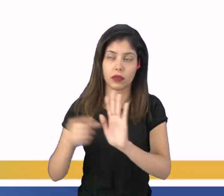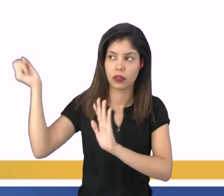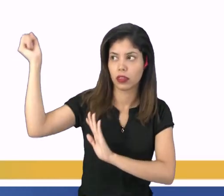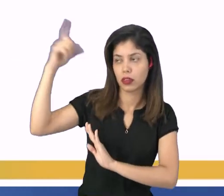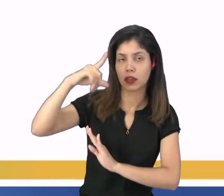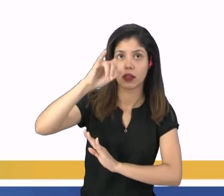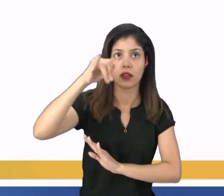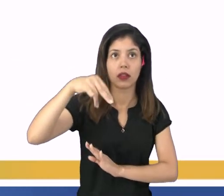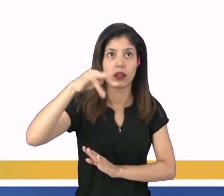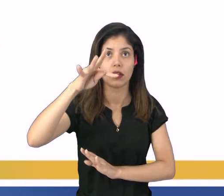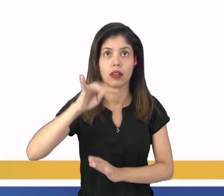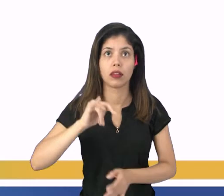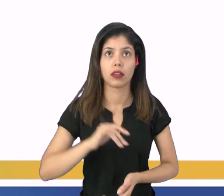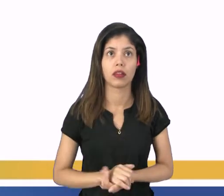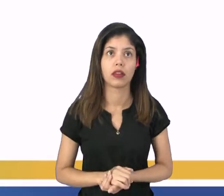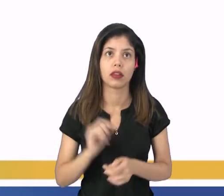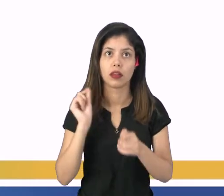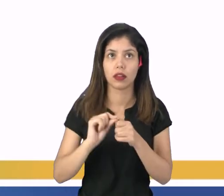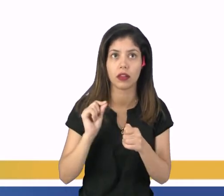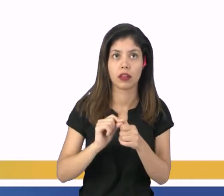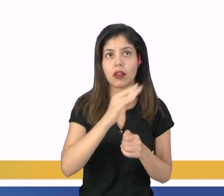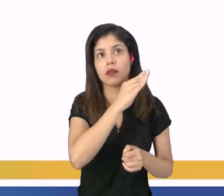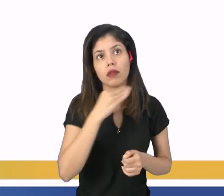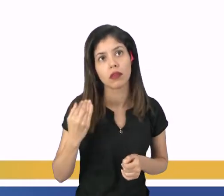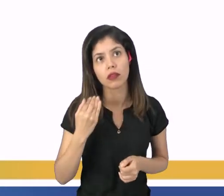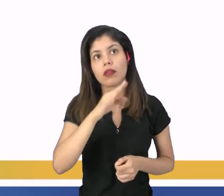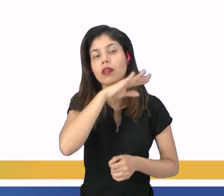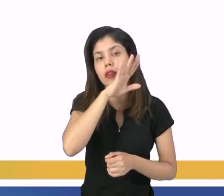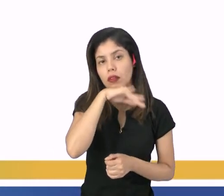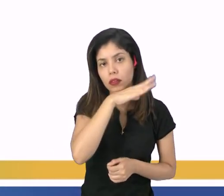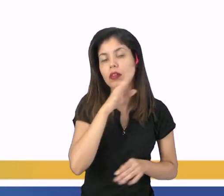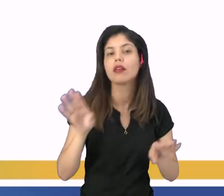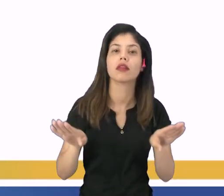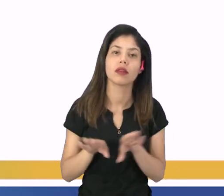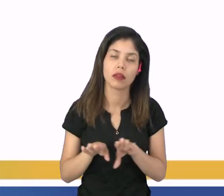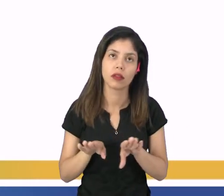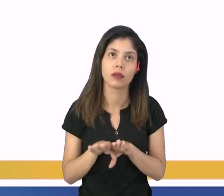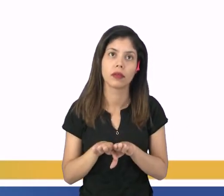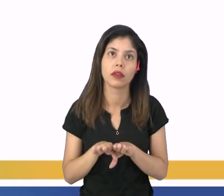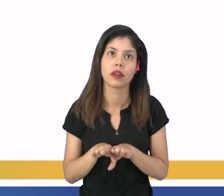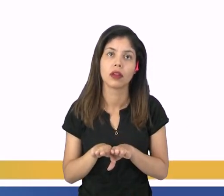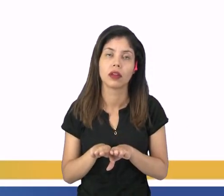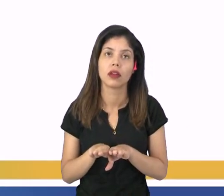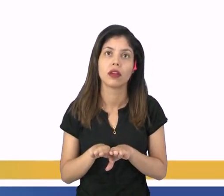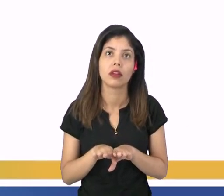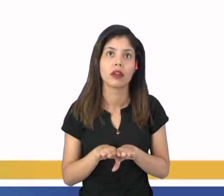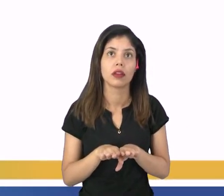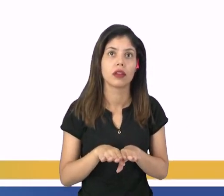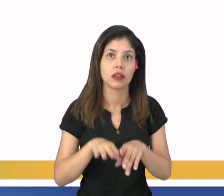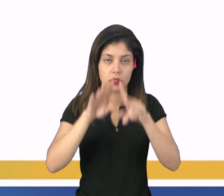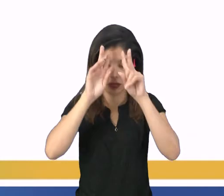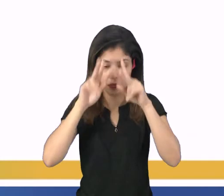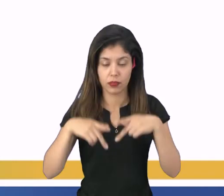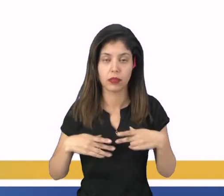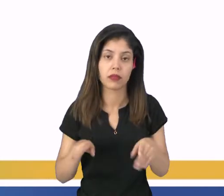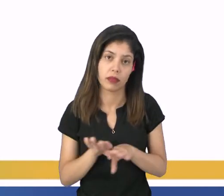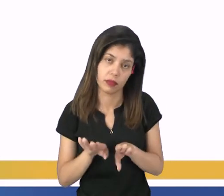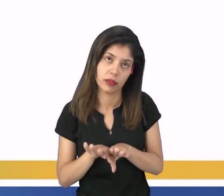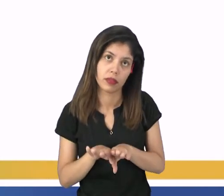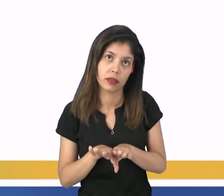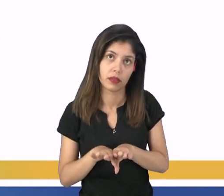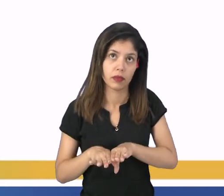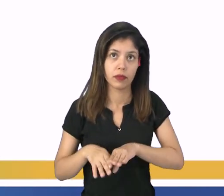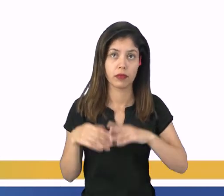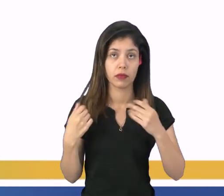sol Inti, tá? Realizavam sacrifícios, tanto de animais, como também humanos. Observe essa múmia aí, que também era uma prática que eles tinham,